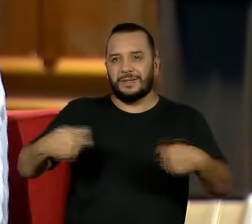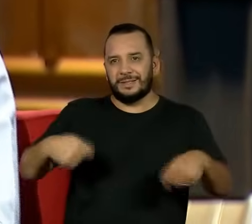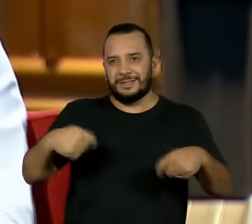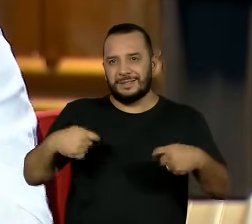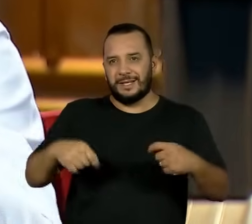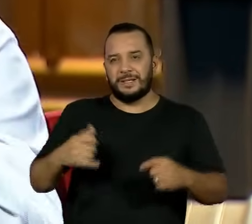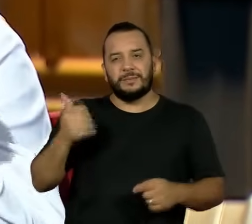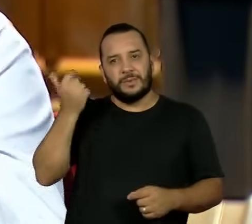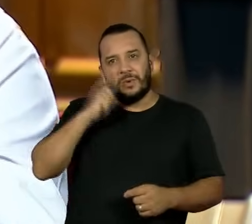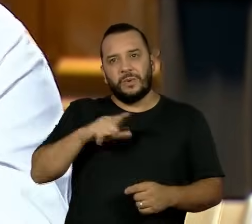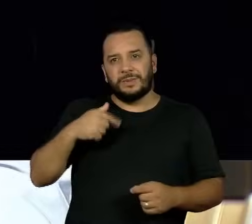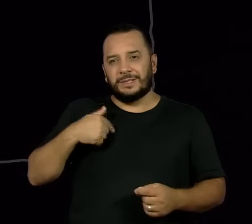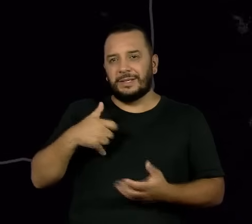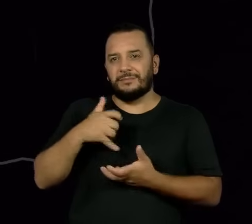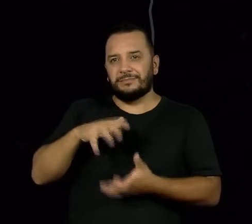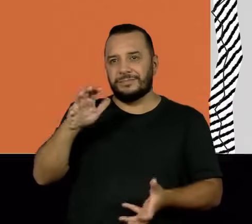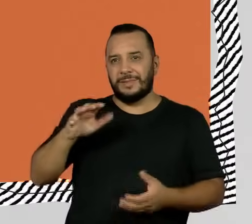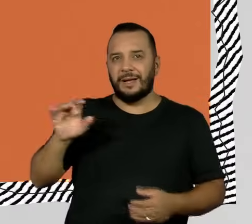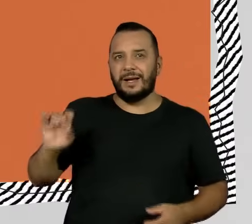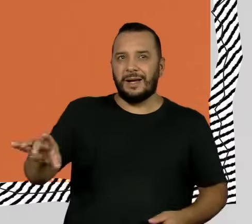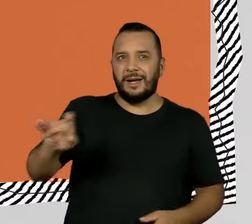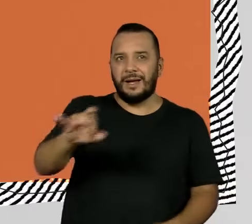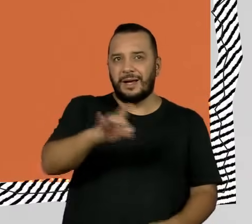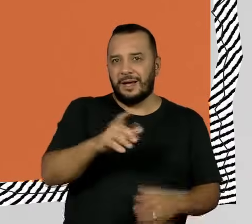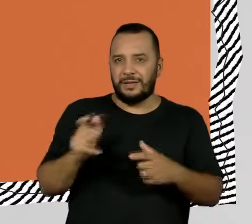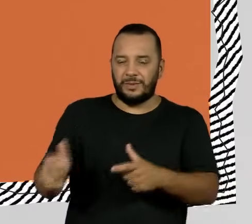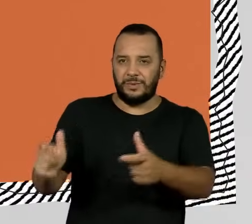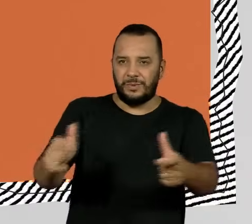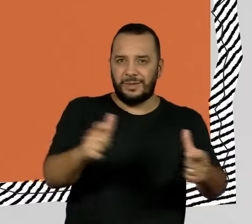se envelhecer em cada região.